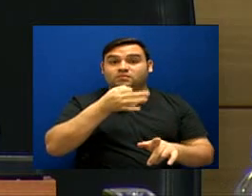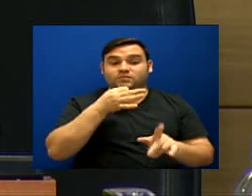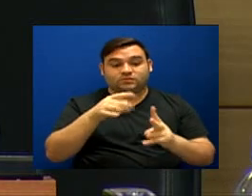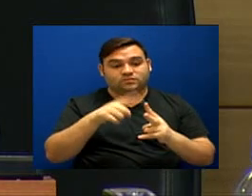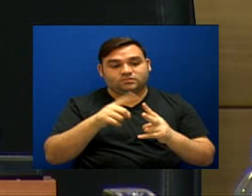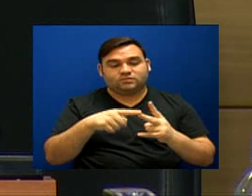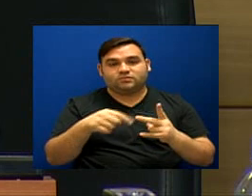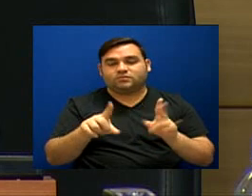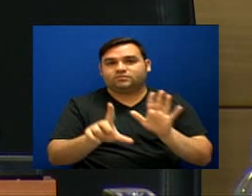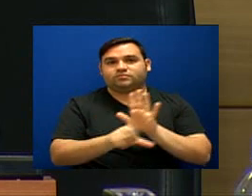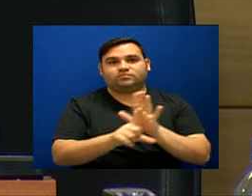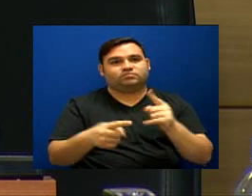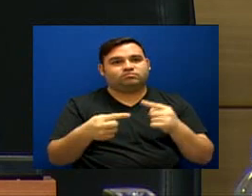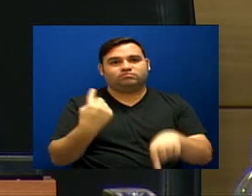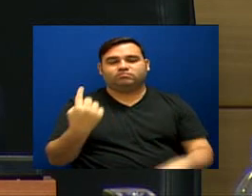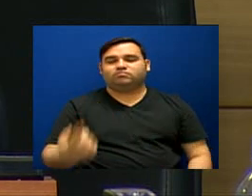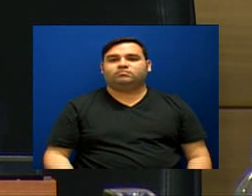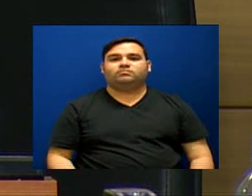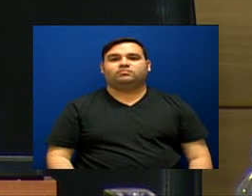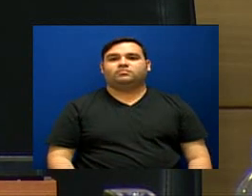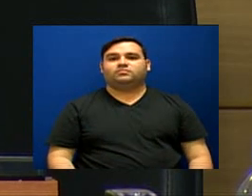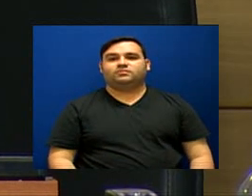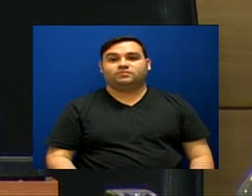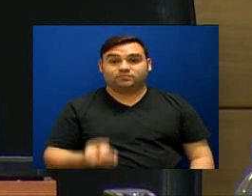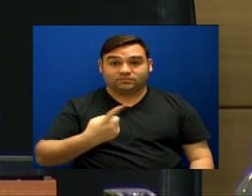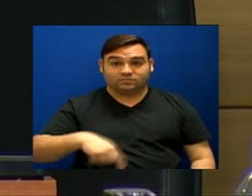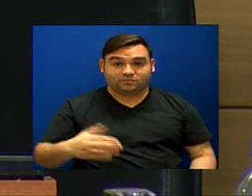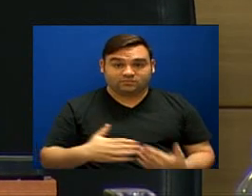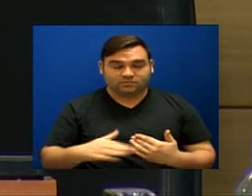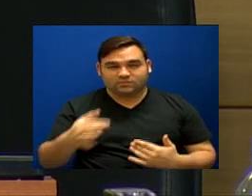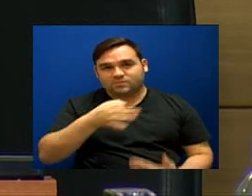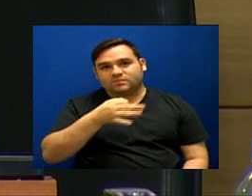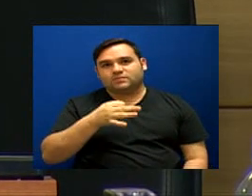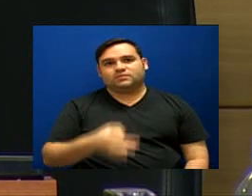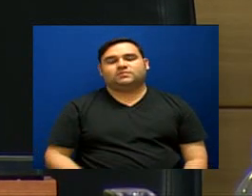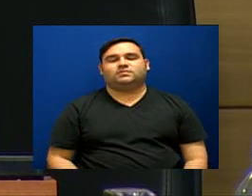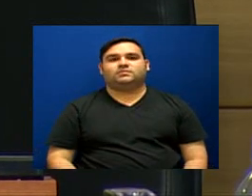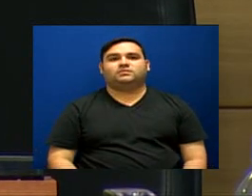dos dois é pela inconstitucionalidade. Nós vamos votar o parecer.